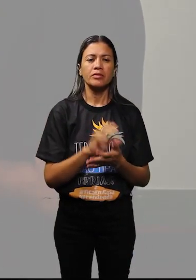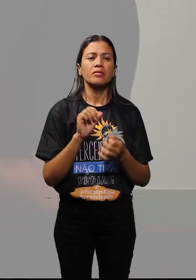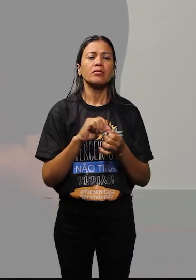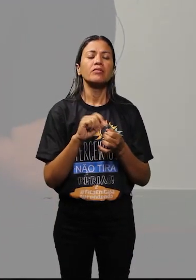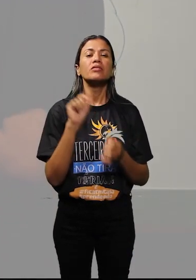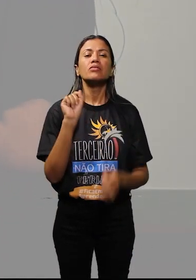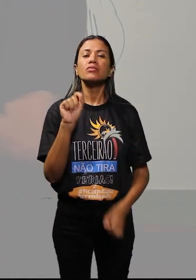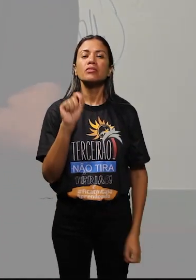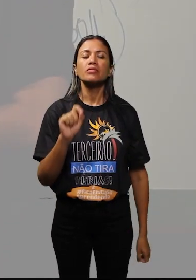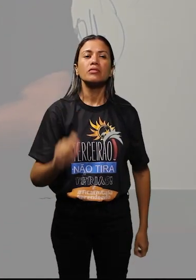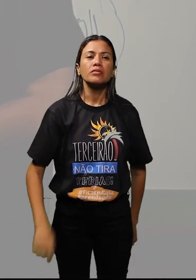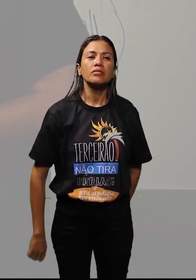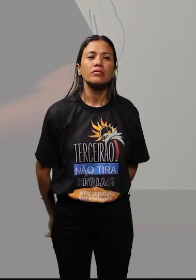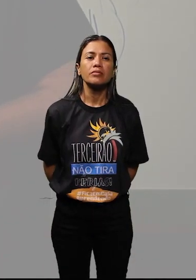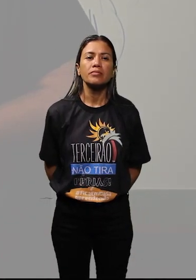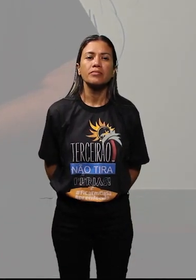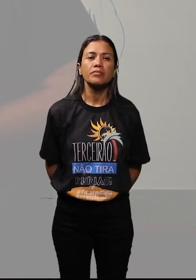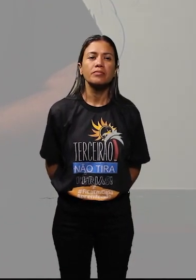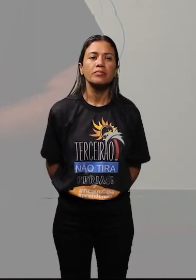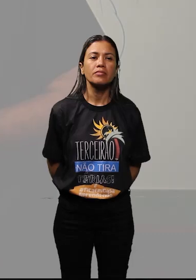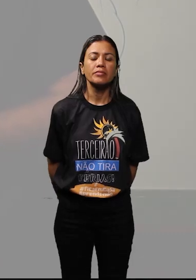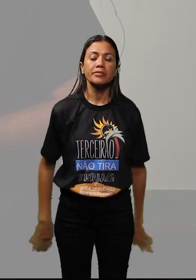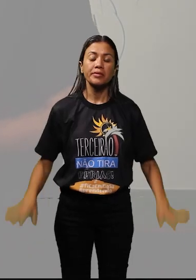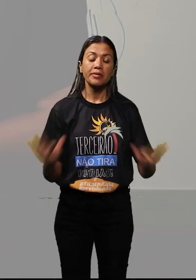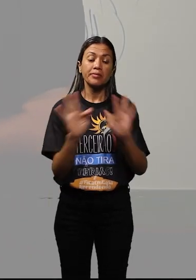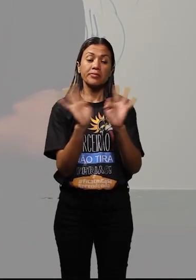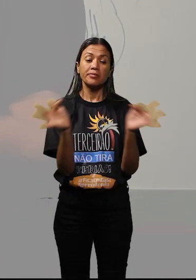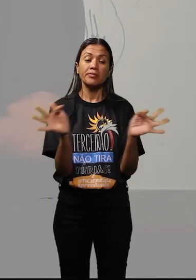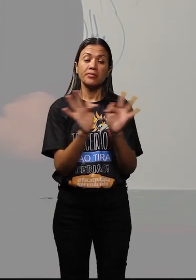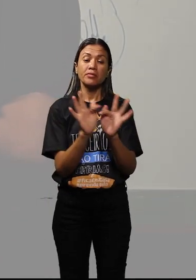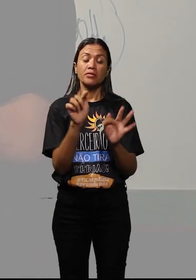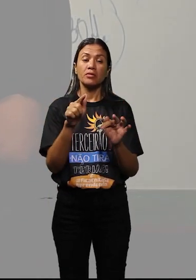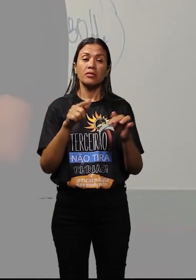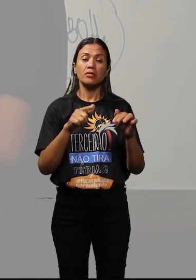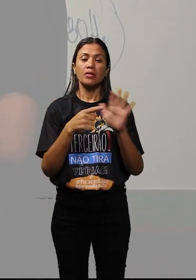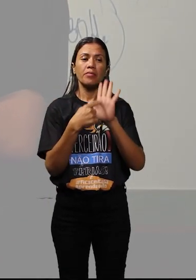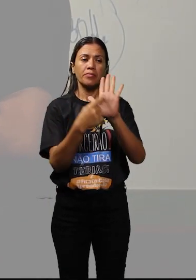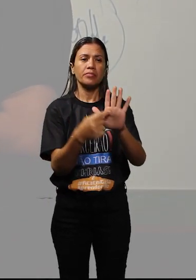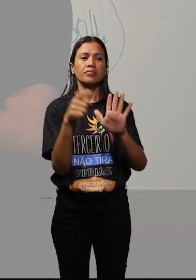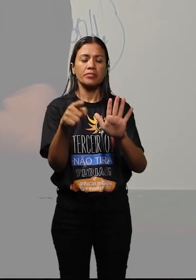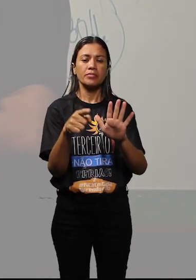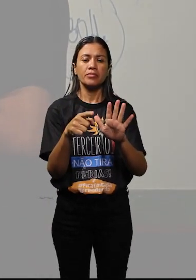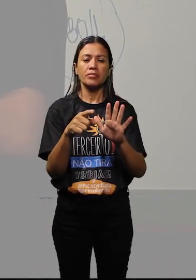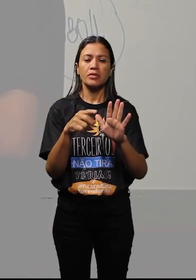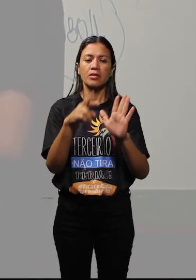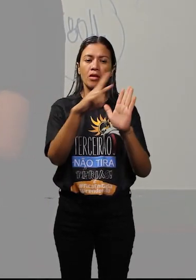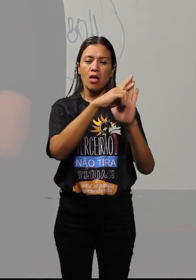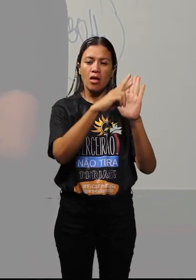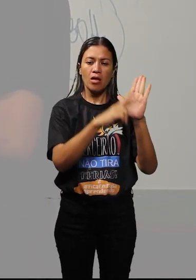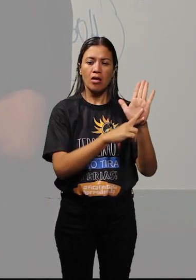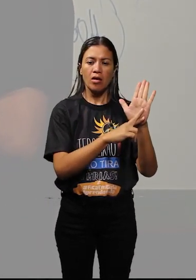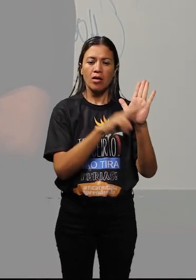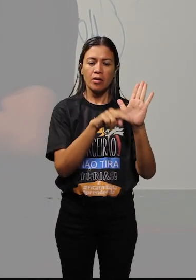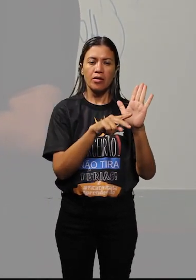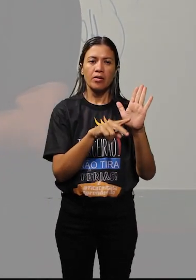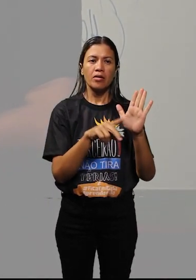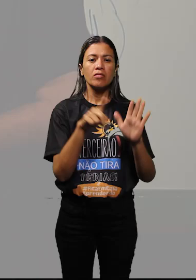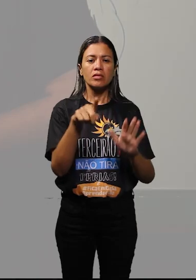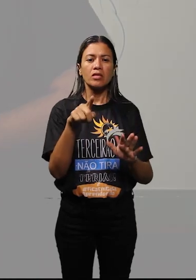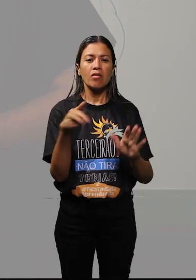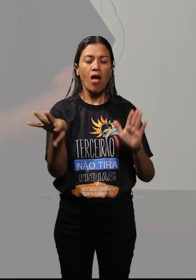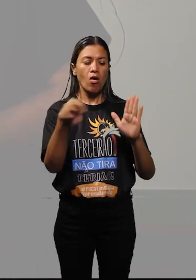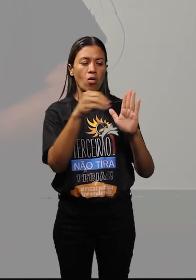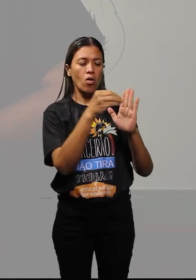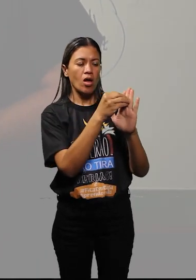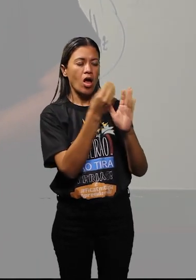faz. É muito simples você trabalhar com essa ideia da regrinha dos sinais aqui, ó. Você vai